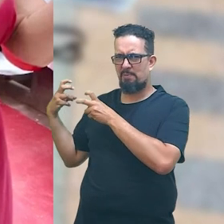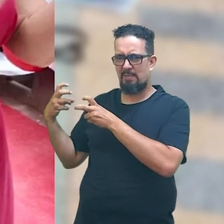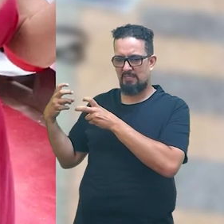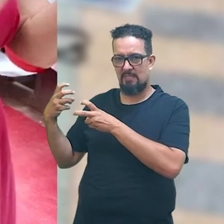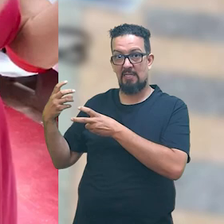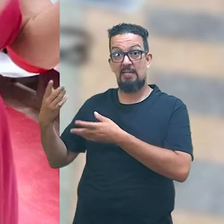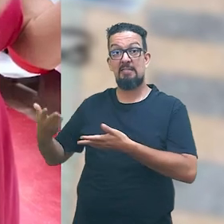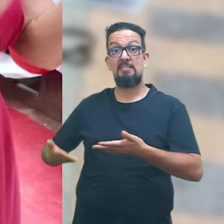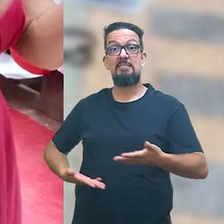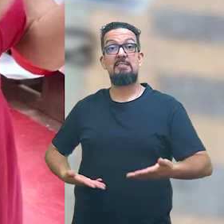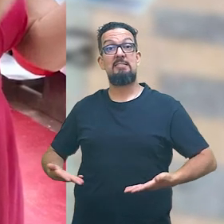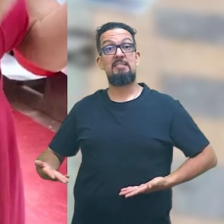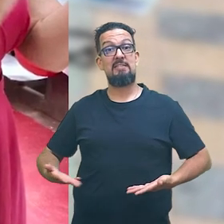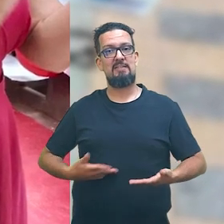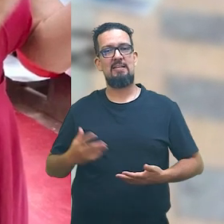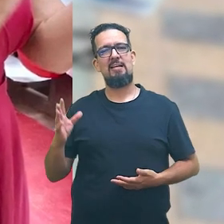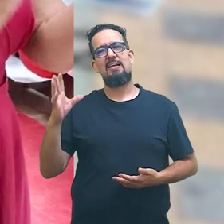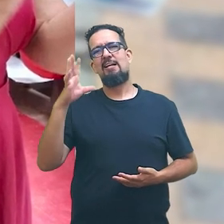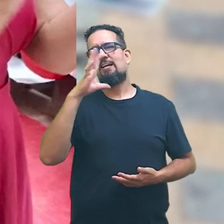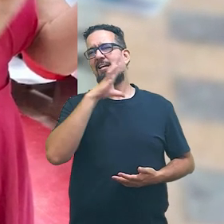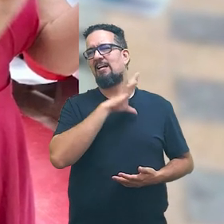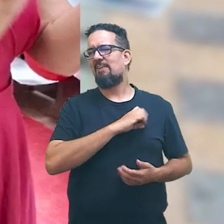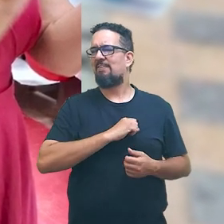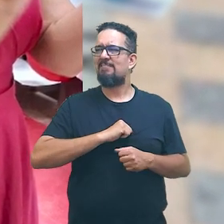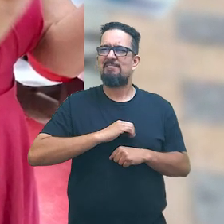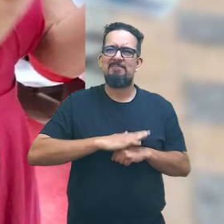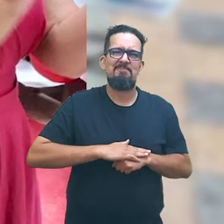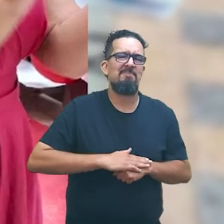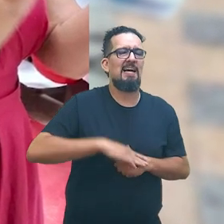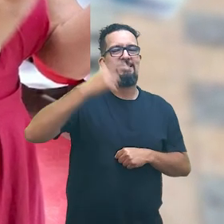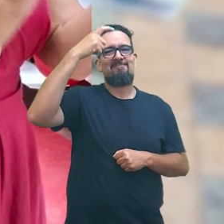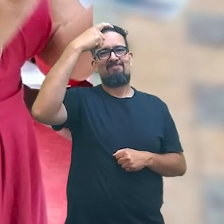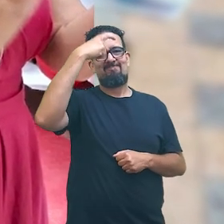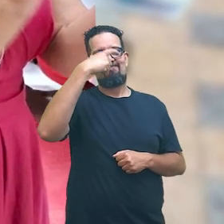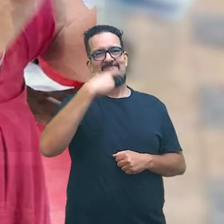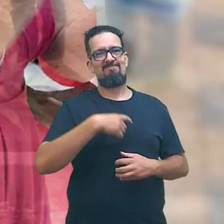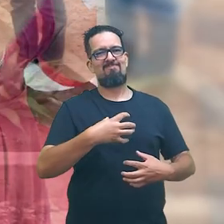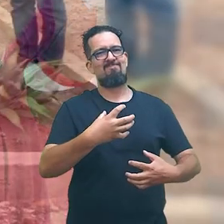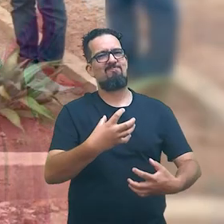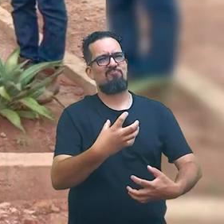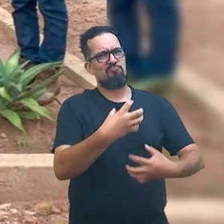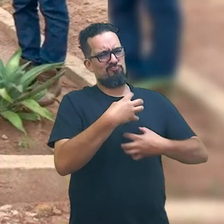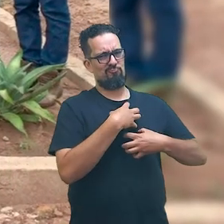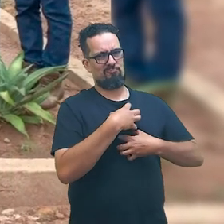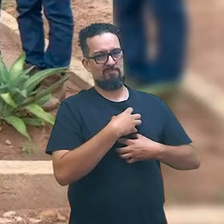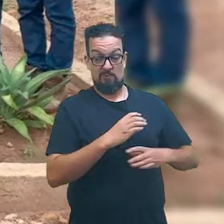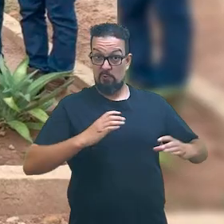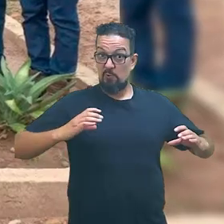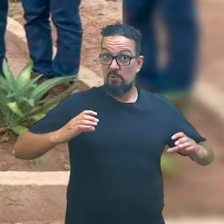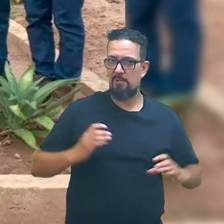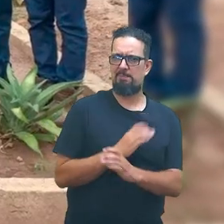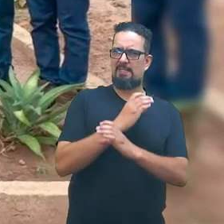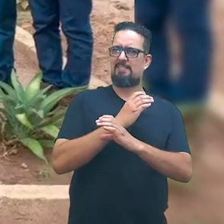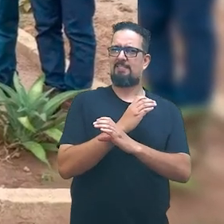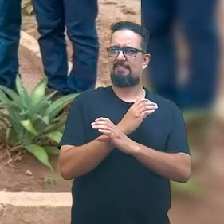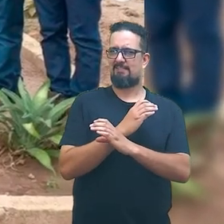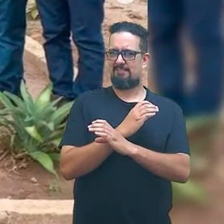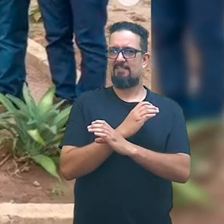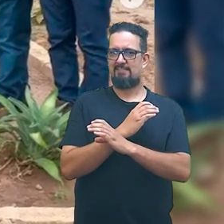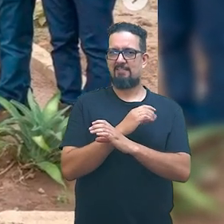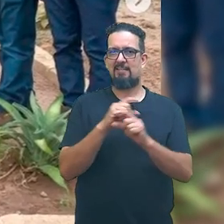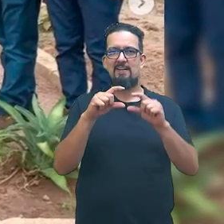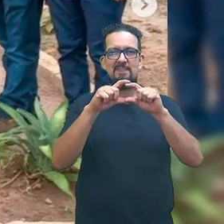desejo de servir, de amar e além. E hoje está aqui, isso me realiza. A frase mais famosa nossa,